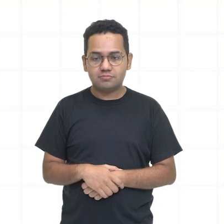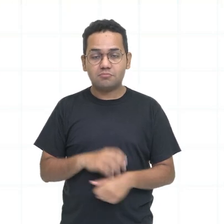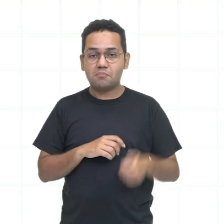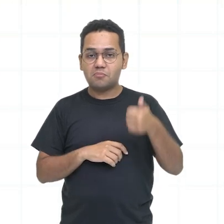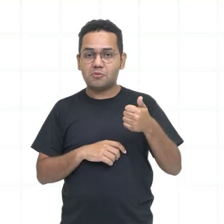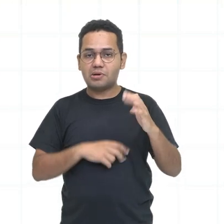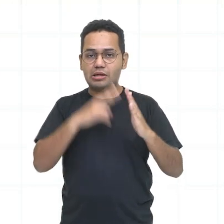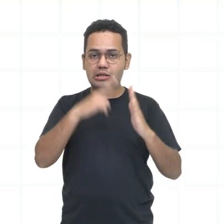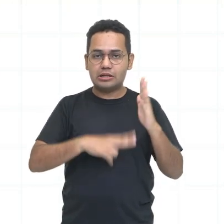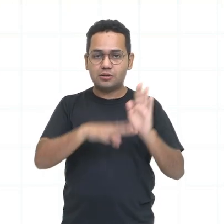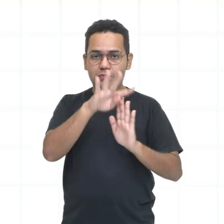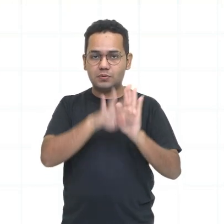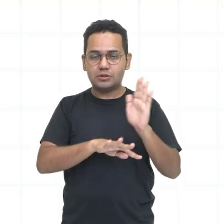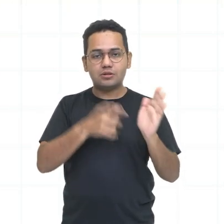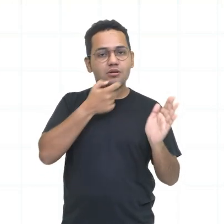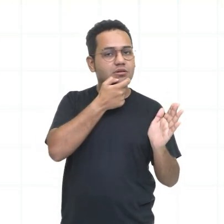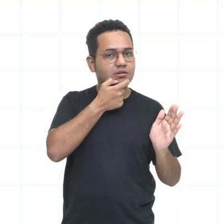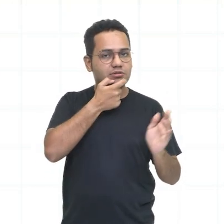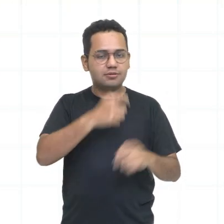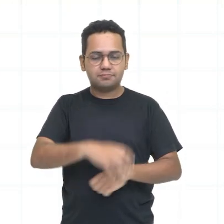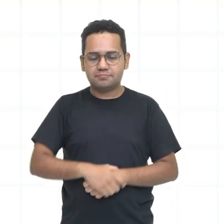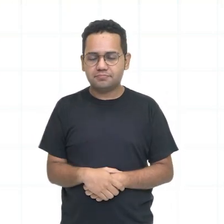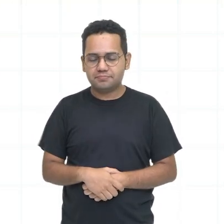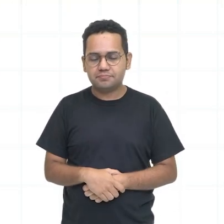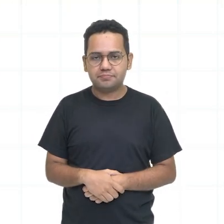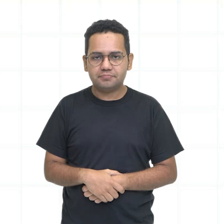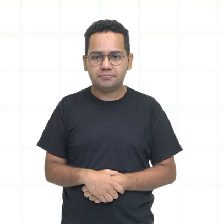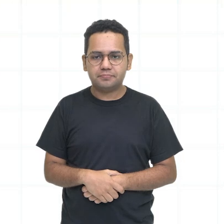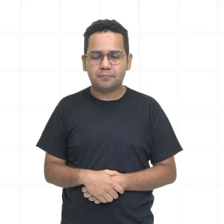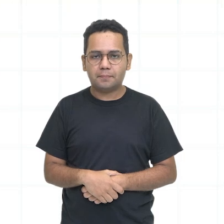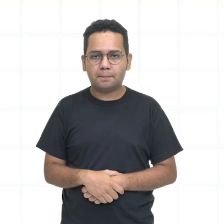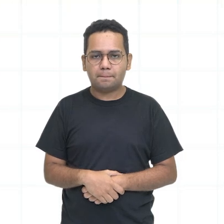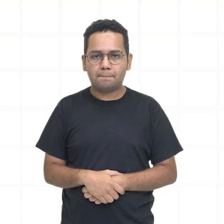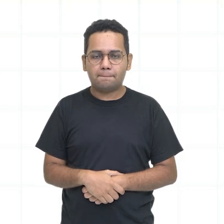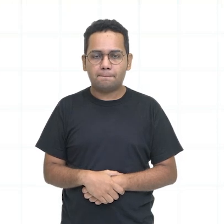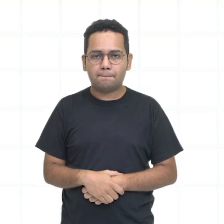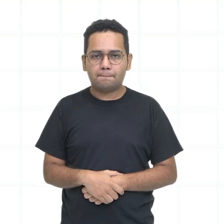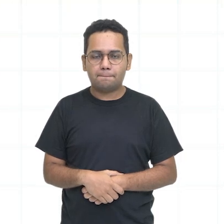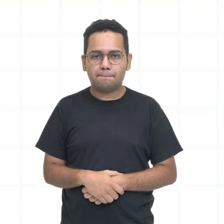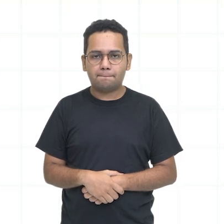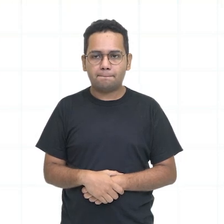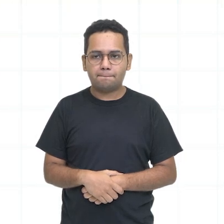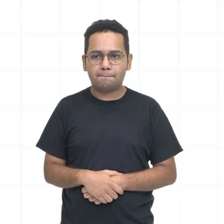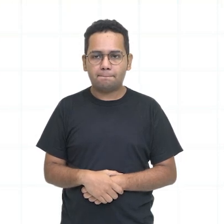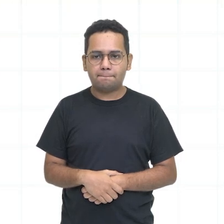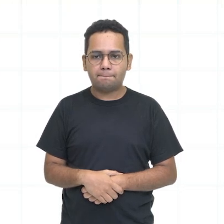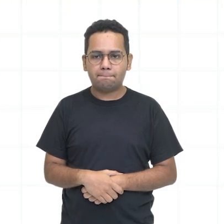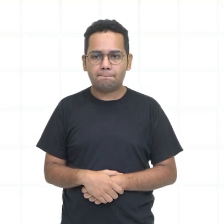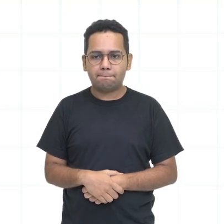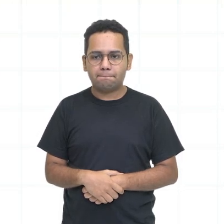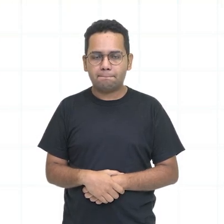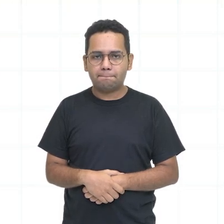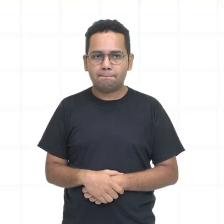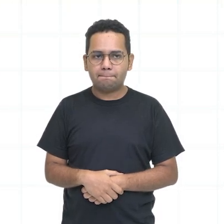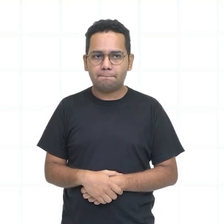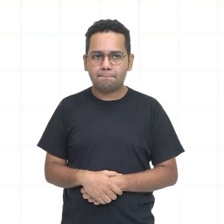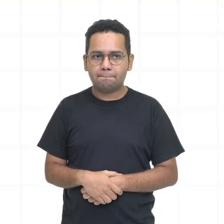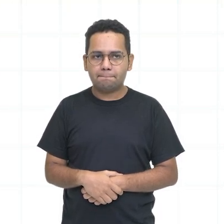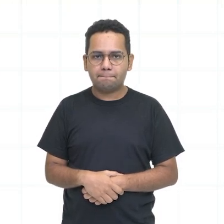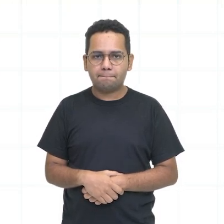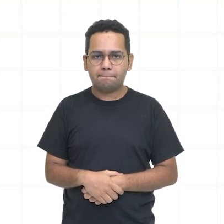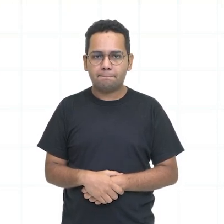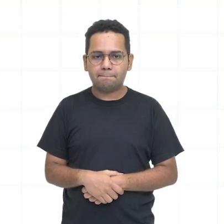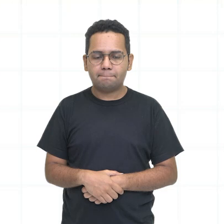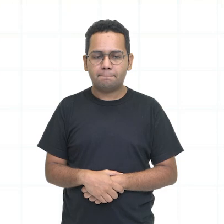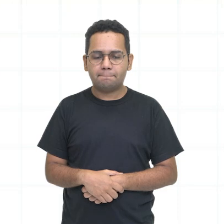and hybrid identities. As people are increasingly exposed to diverse cultural influences through media,